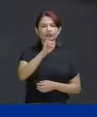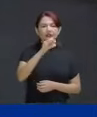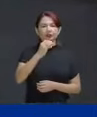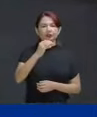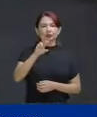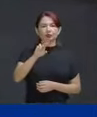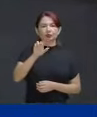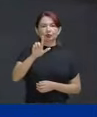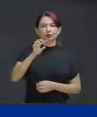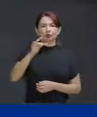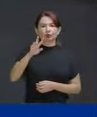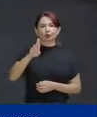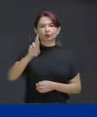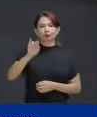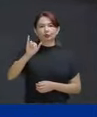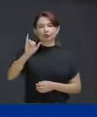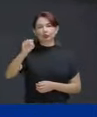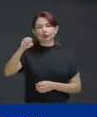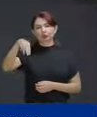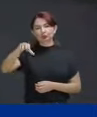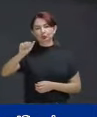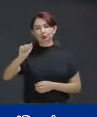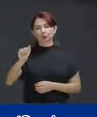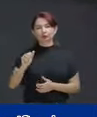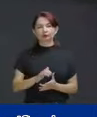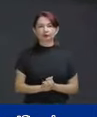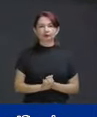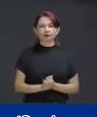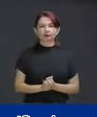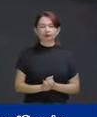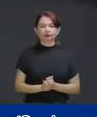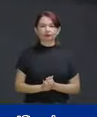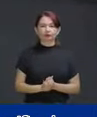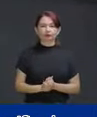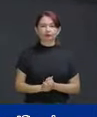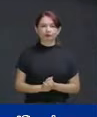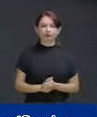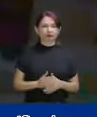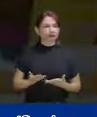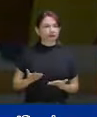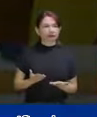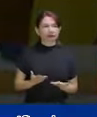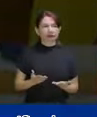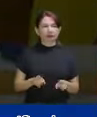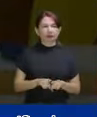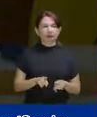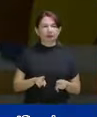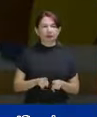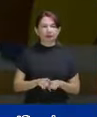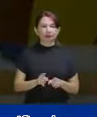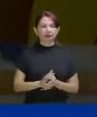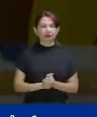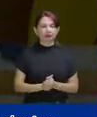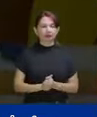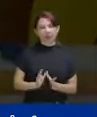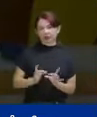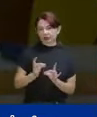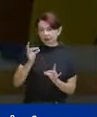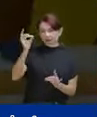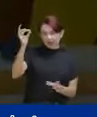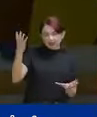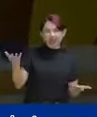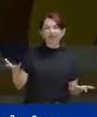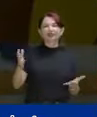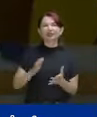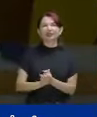terceiro lugar, por um lapso em termos de alimentação, que é alguma coisa de pintura que fazem, foi um detalhe apenas,